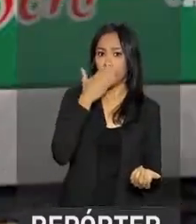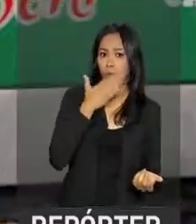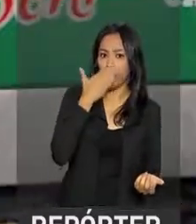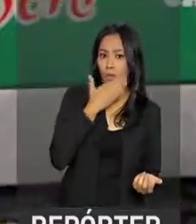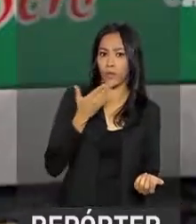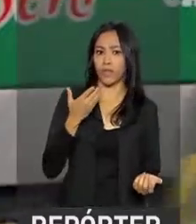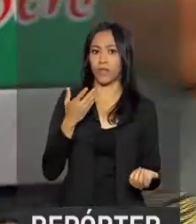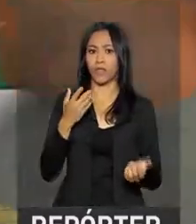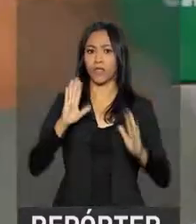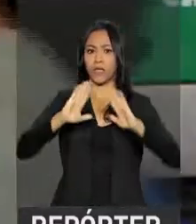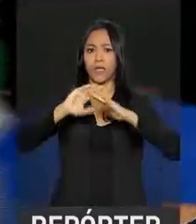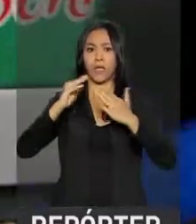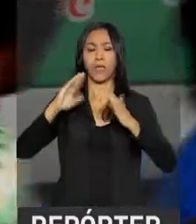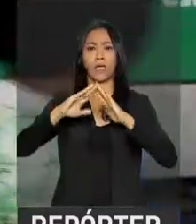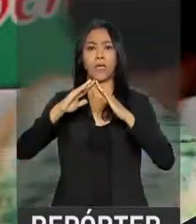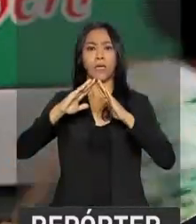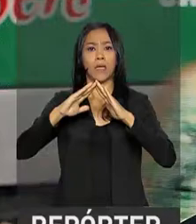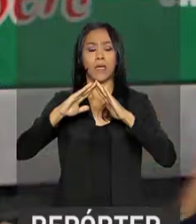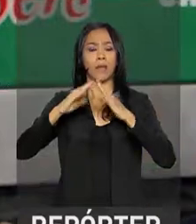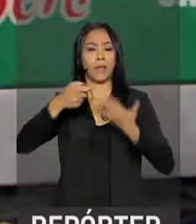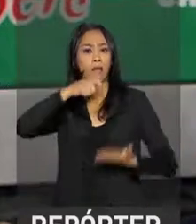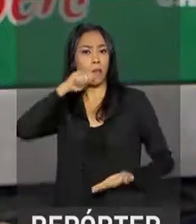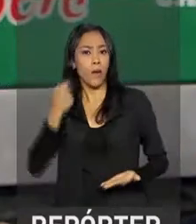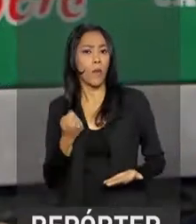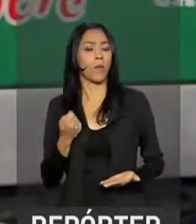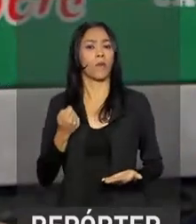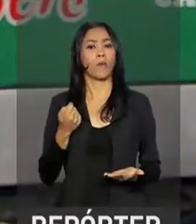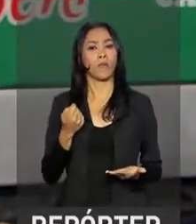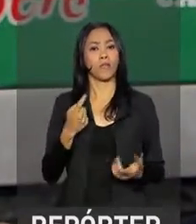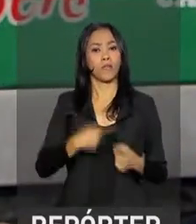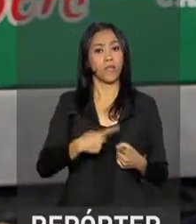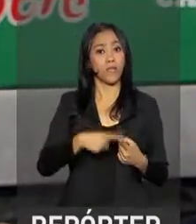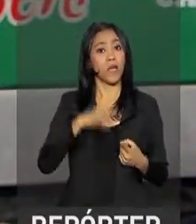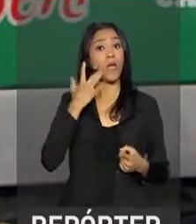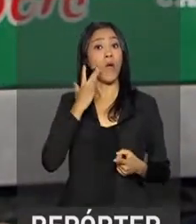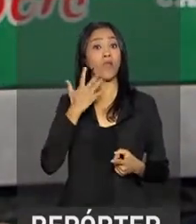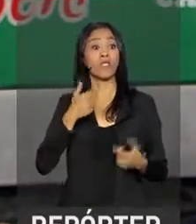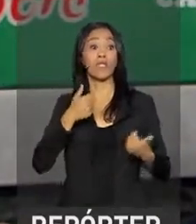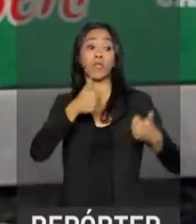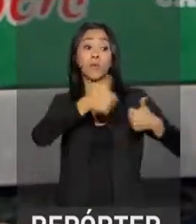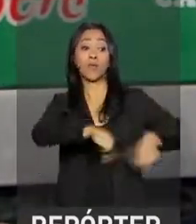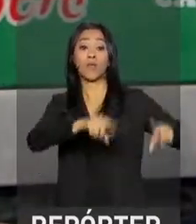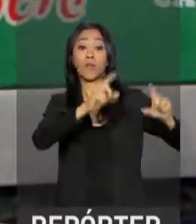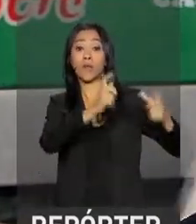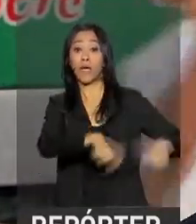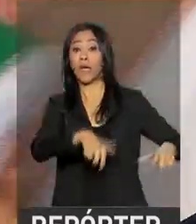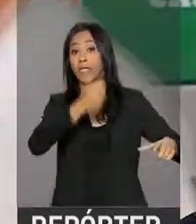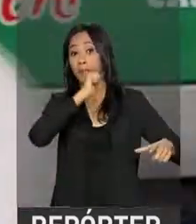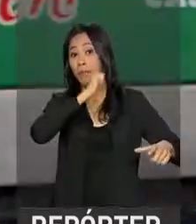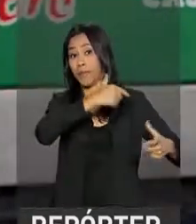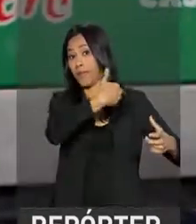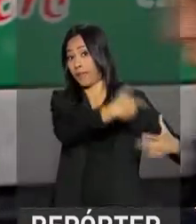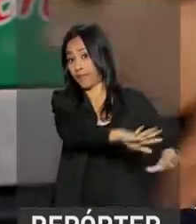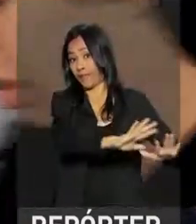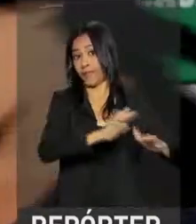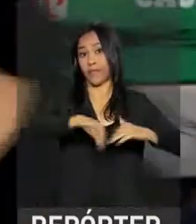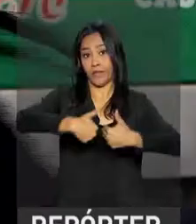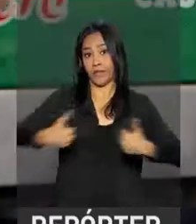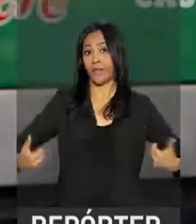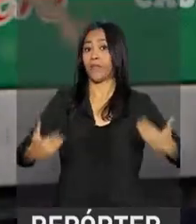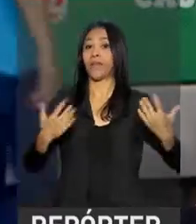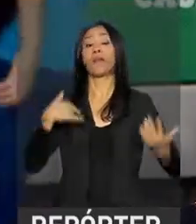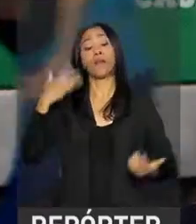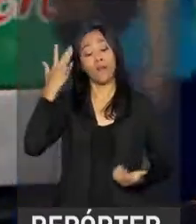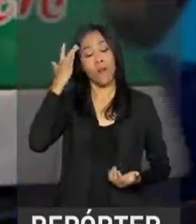vende pão né o cigarro deve ser agregada eu acho legal de se ver no cigarro onde a bebida e assim por diante acho